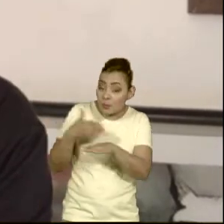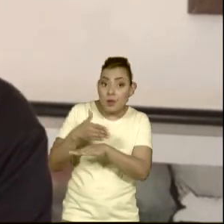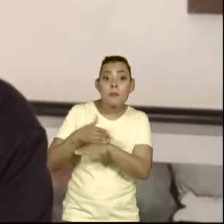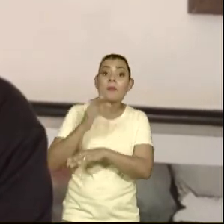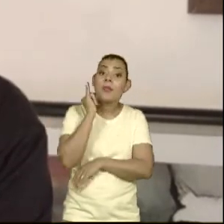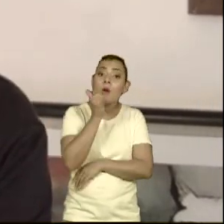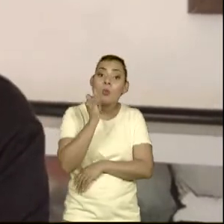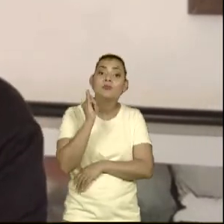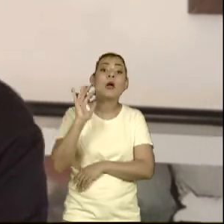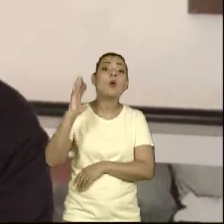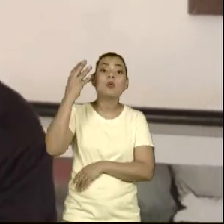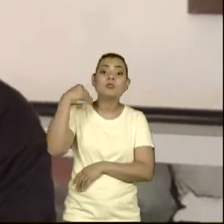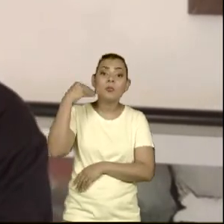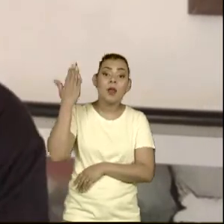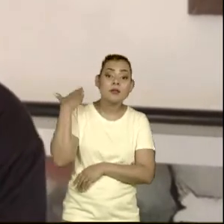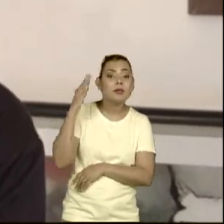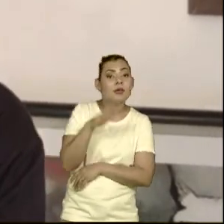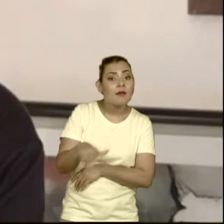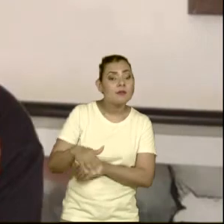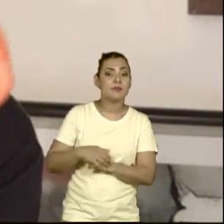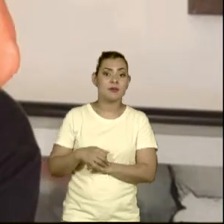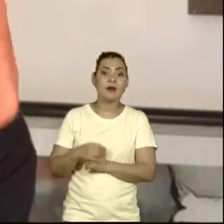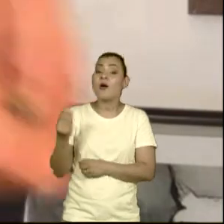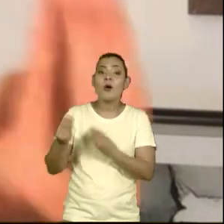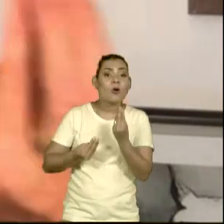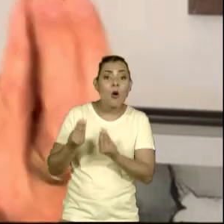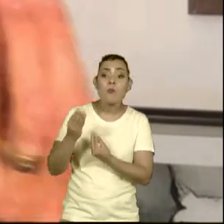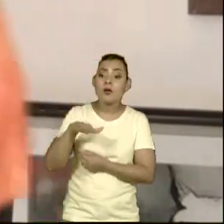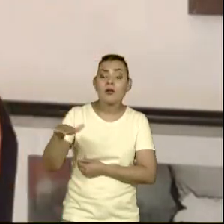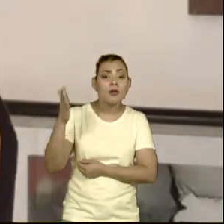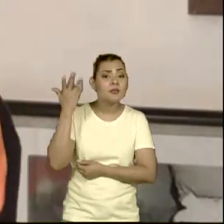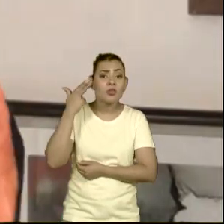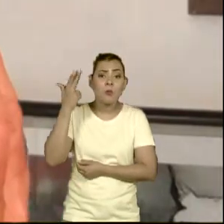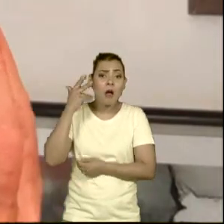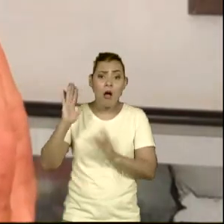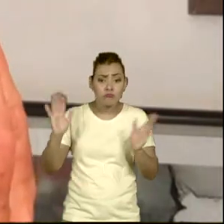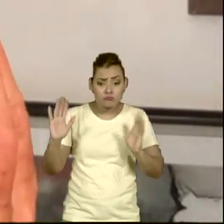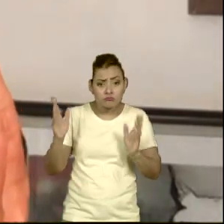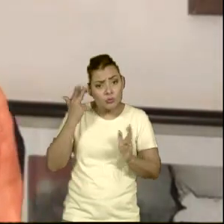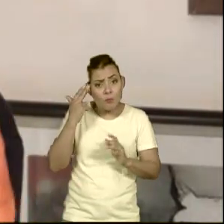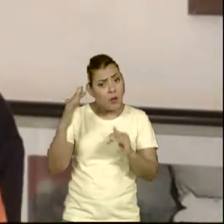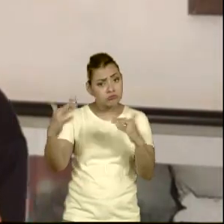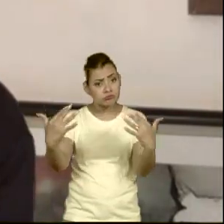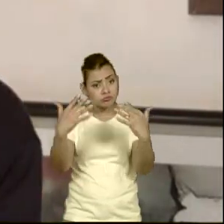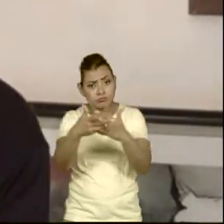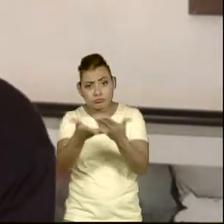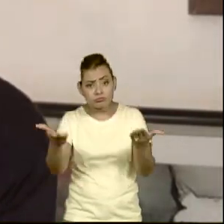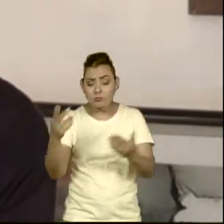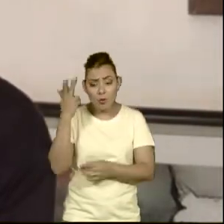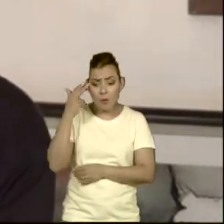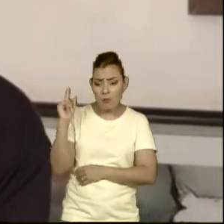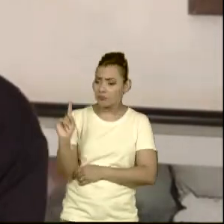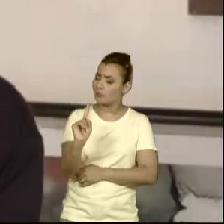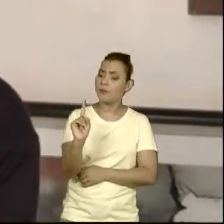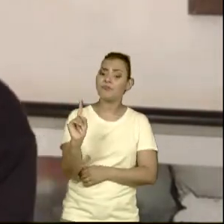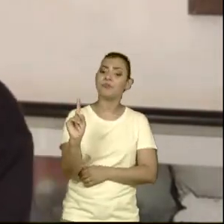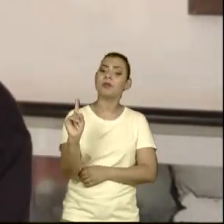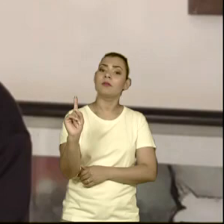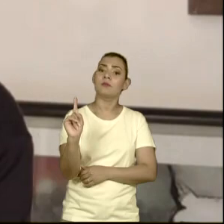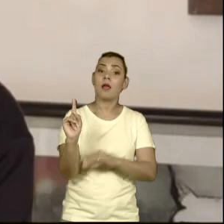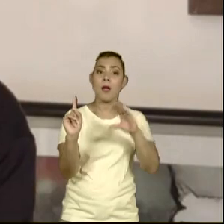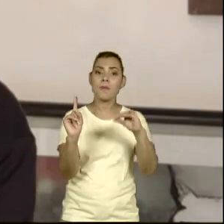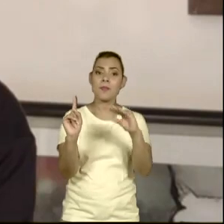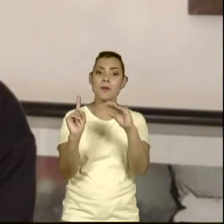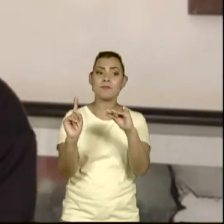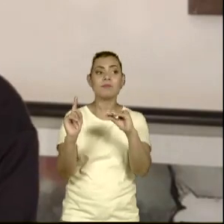para contar como era a vida deles, de uma criança comum, como qualquer uma que está vendo a gente, até eles conseguirem